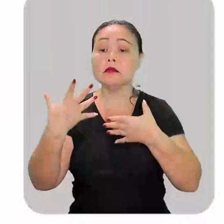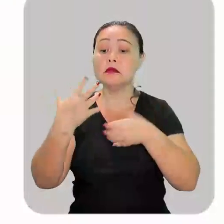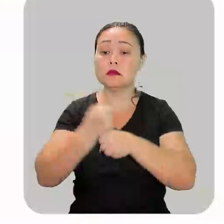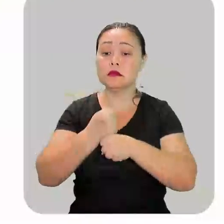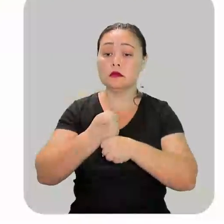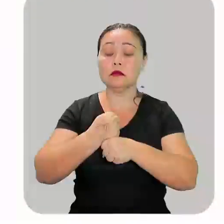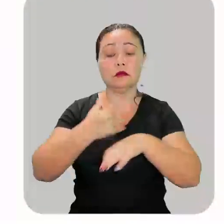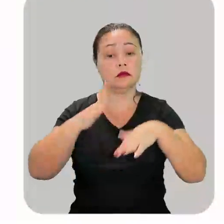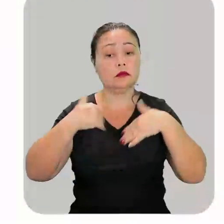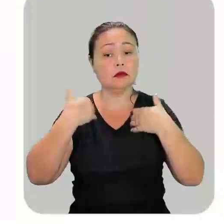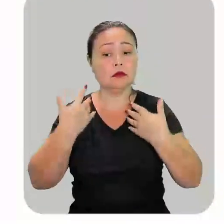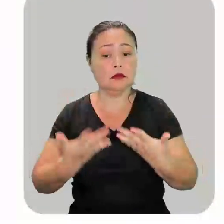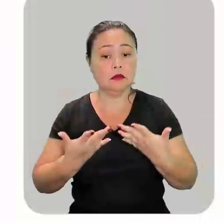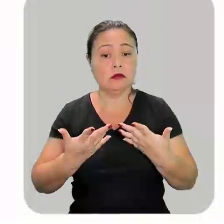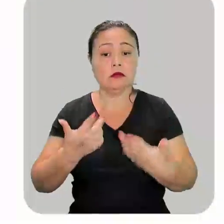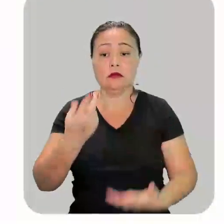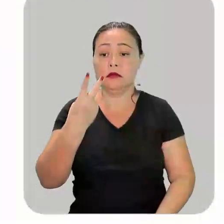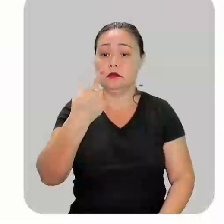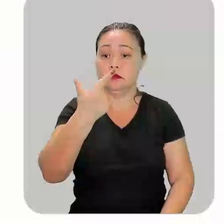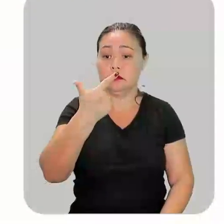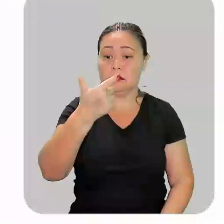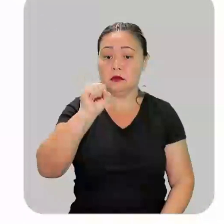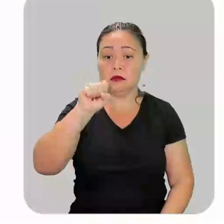todo, vai ficar